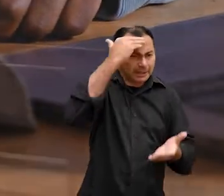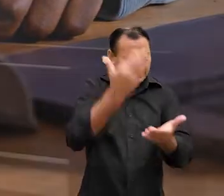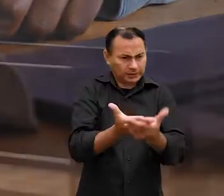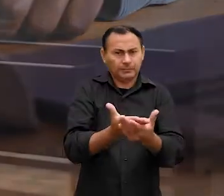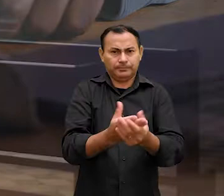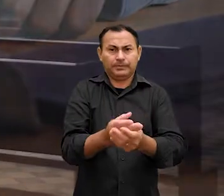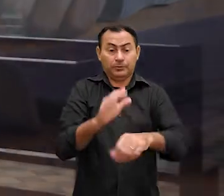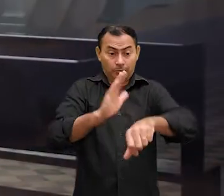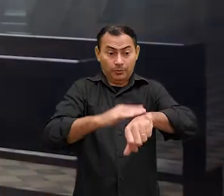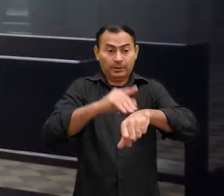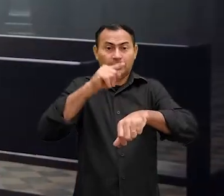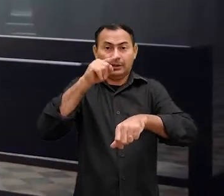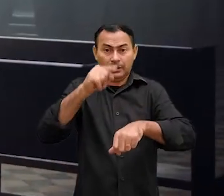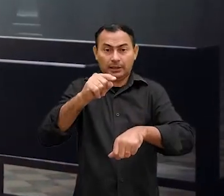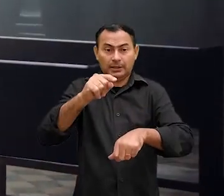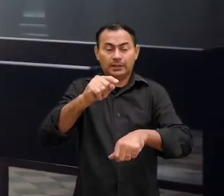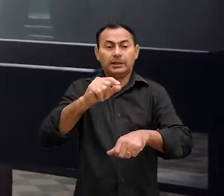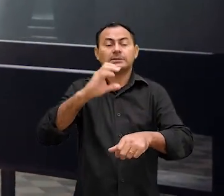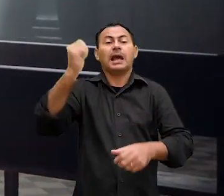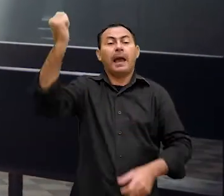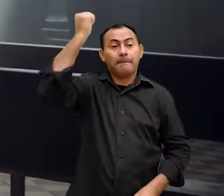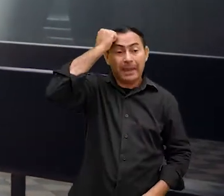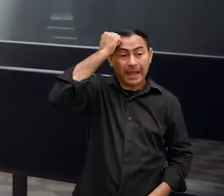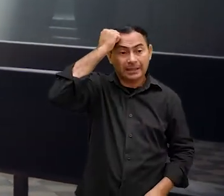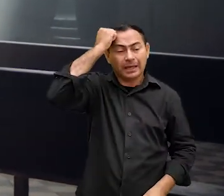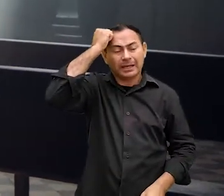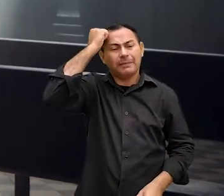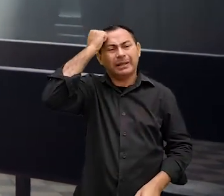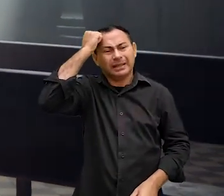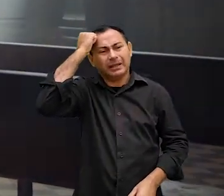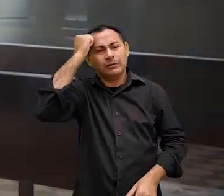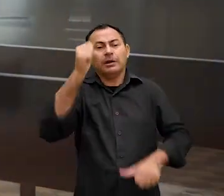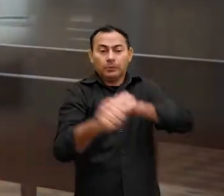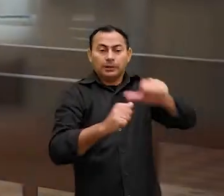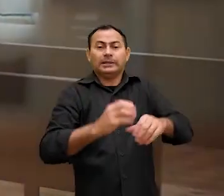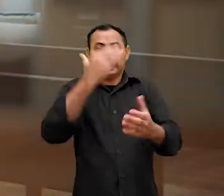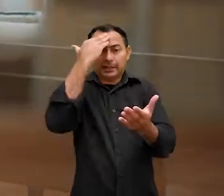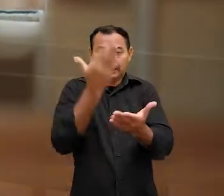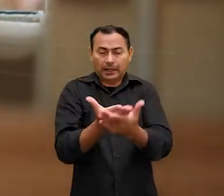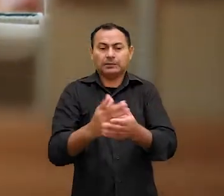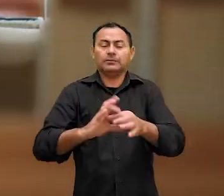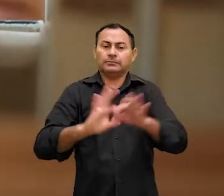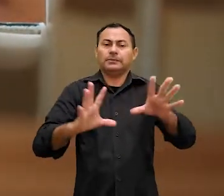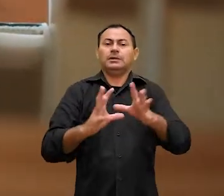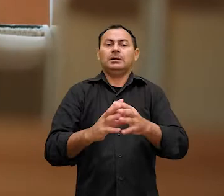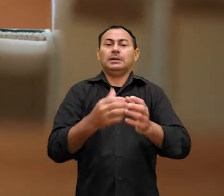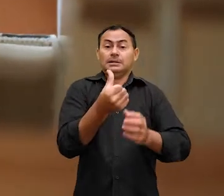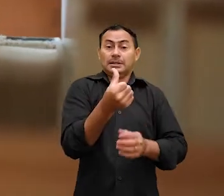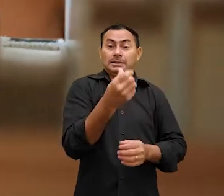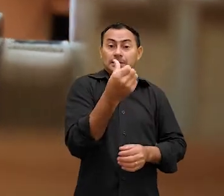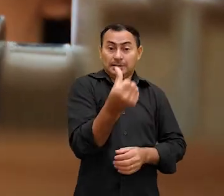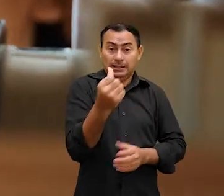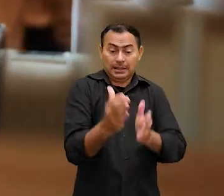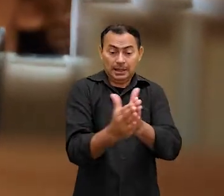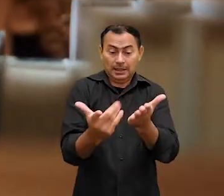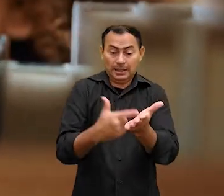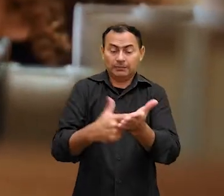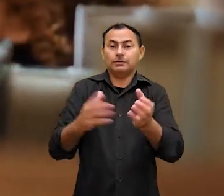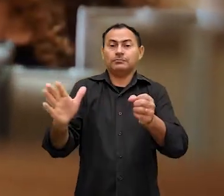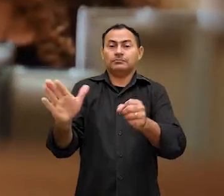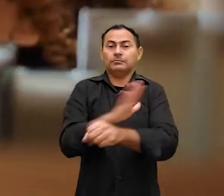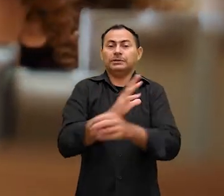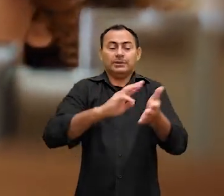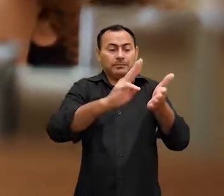A partir do momento em que eles se arrependem e creem, passam a ter à sua disposição 66 livros